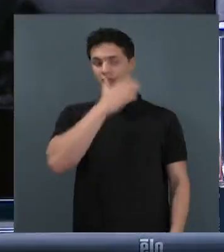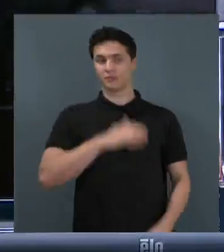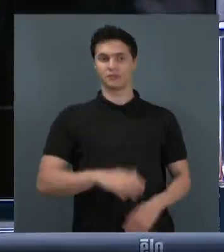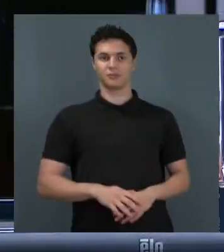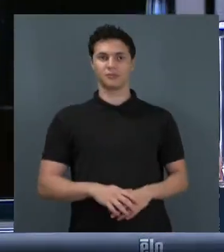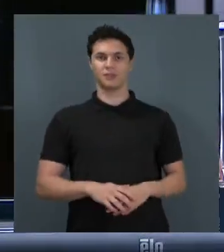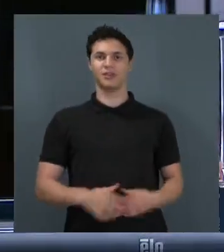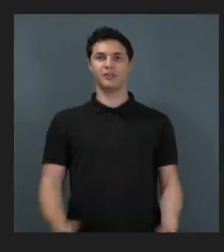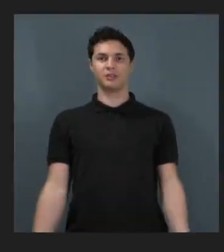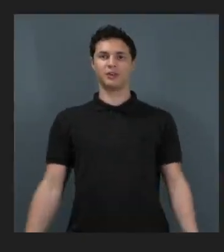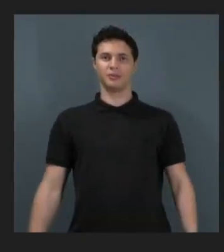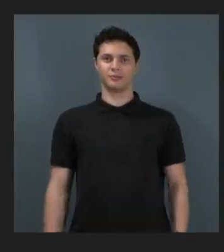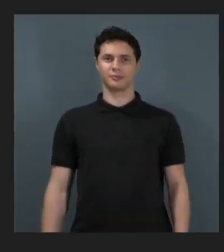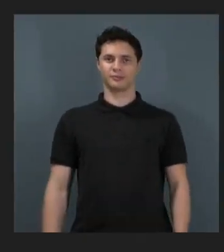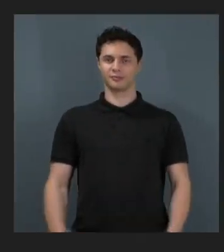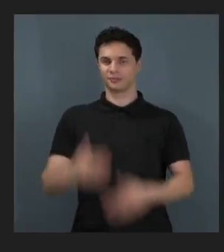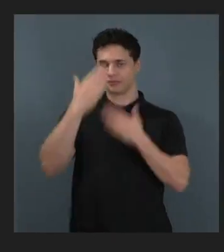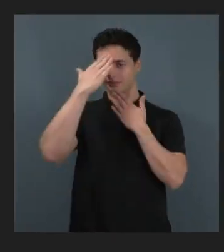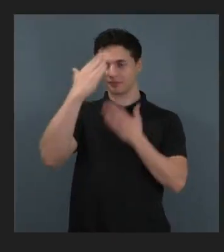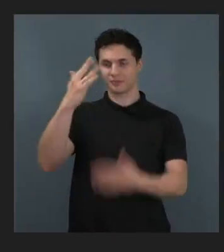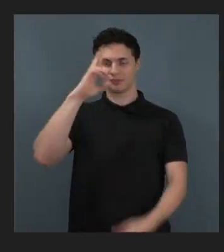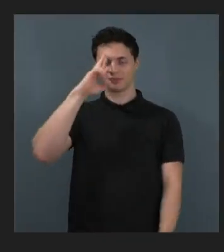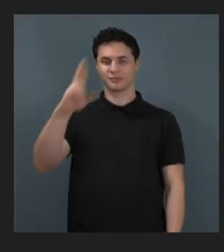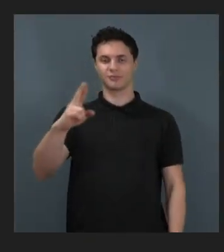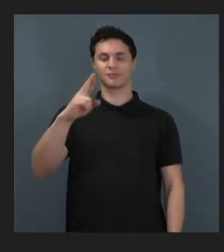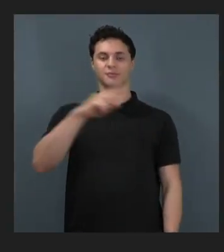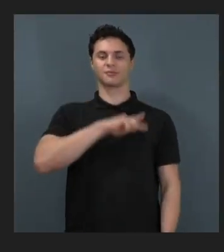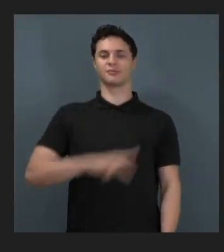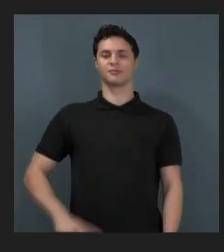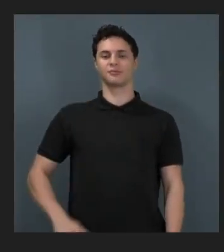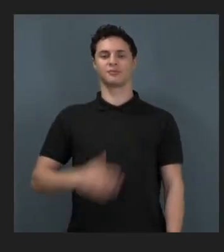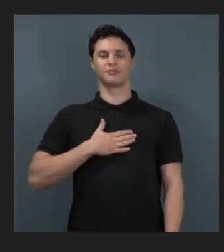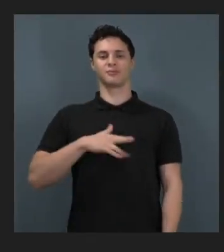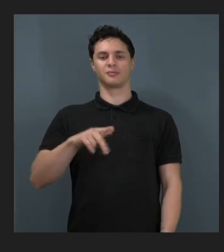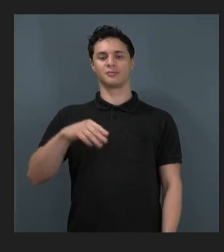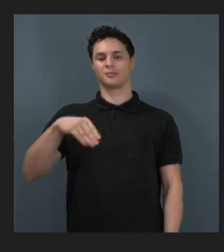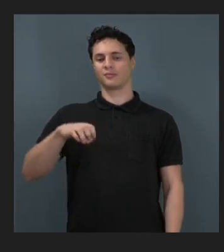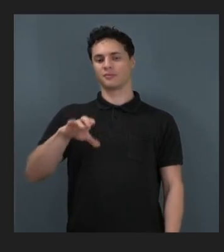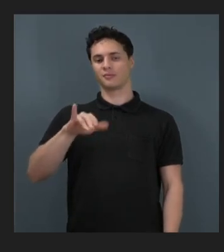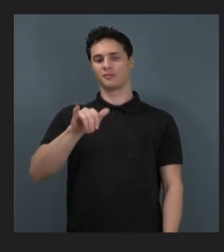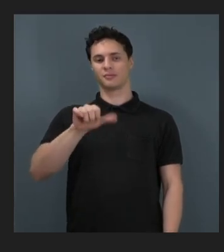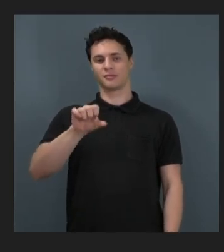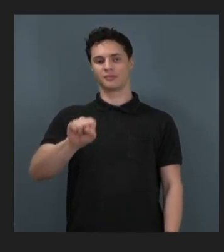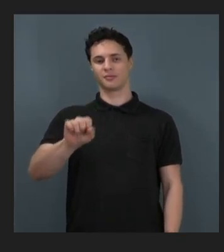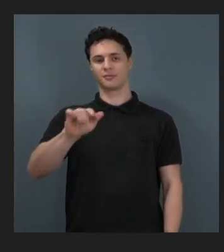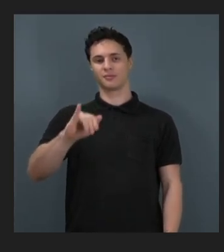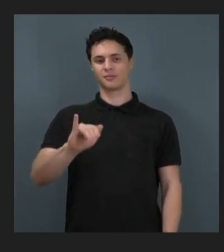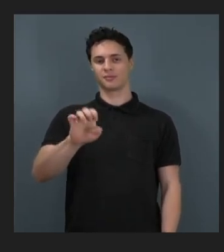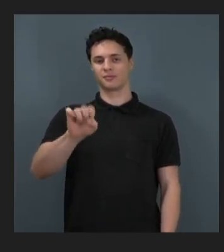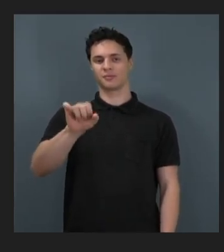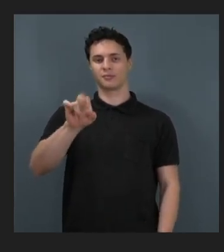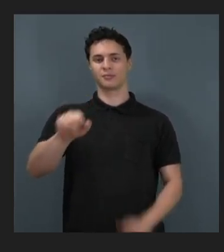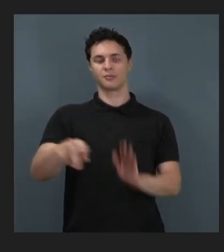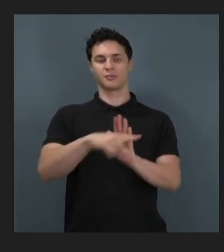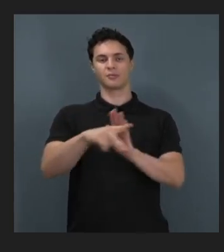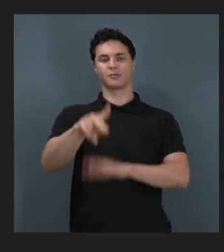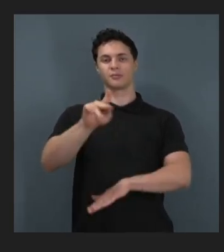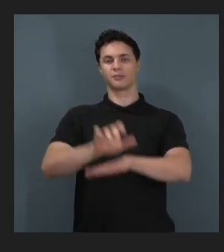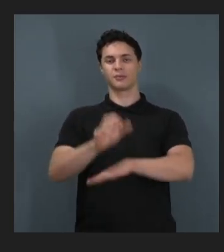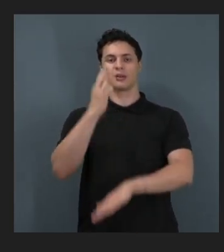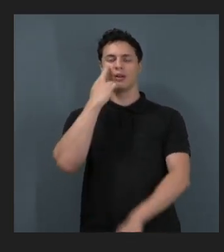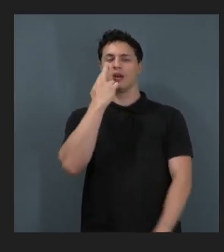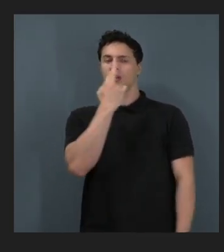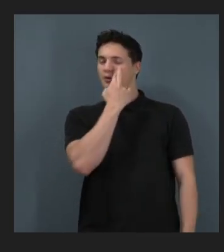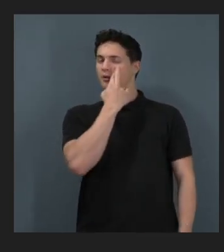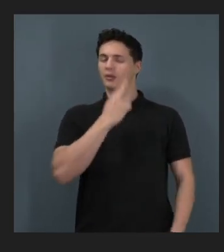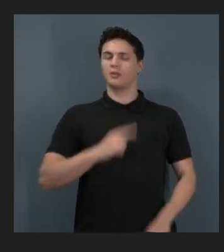Muitíssimo obrigado, senhor presidente, meu amigo, meu irmão, senador Messias de Jesus, do estado de Roraima. Quero